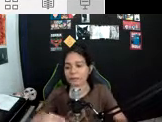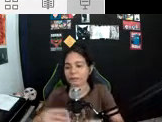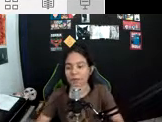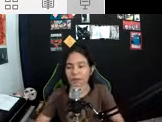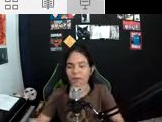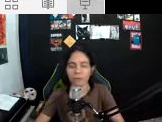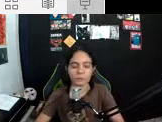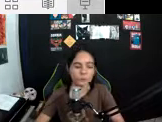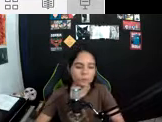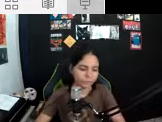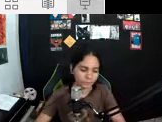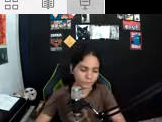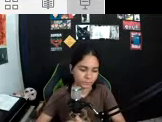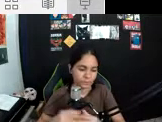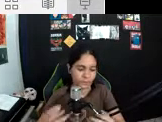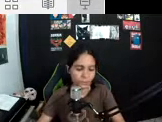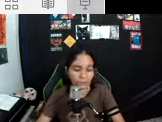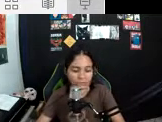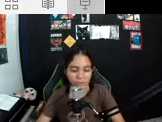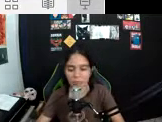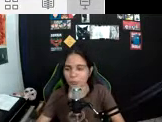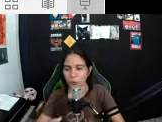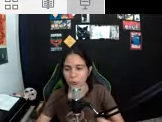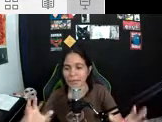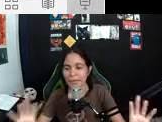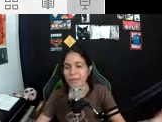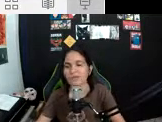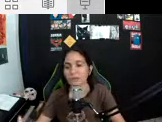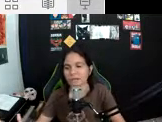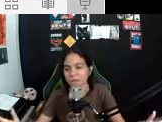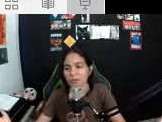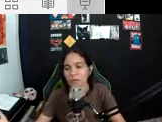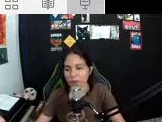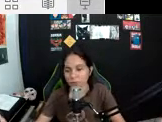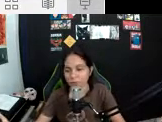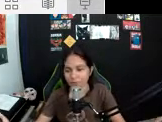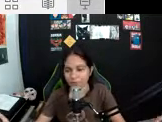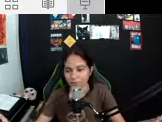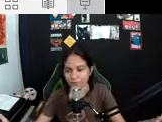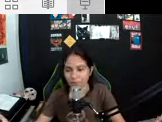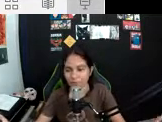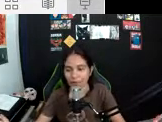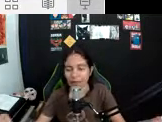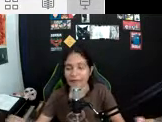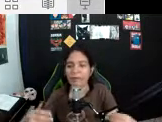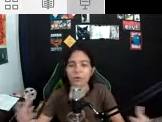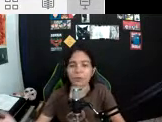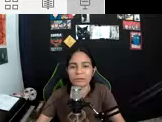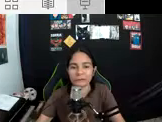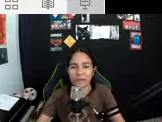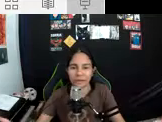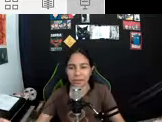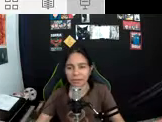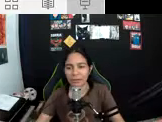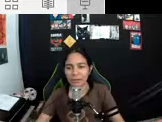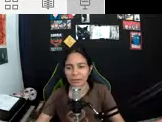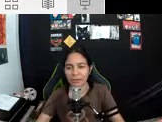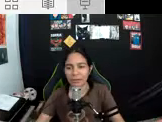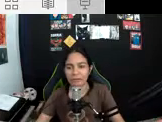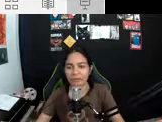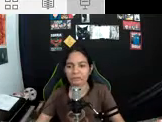um acidente de carro, uma pessoa capotou ali, ela está sozinha no carro, ela está